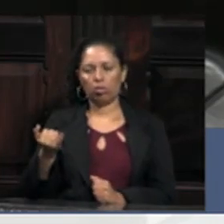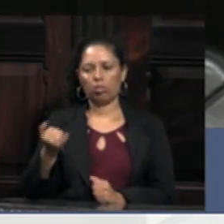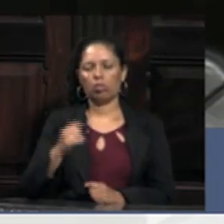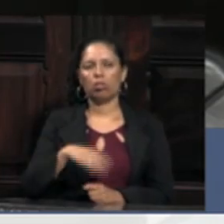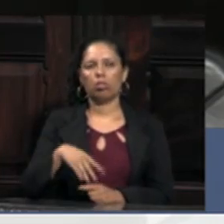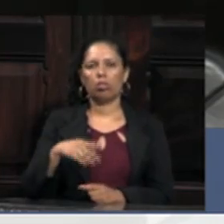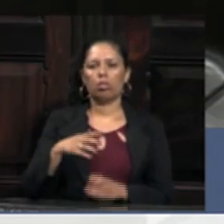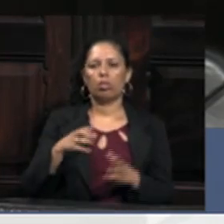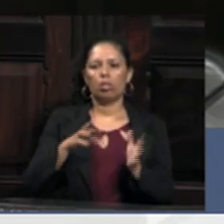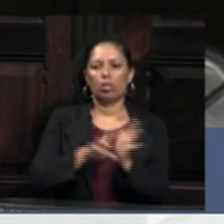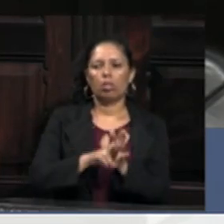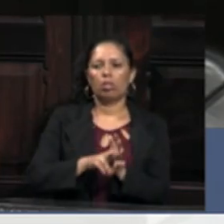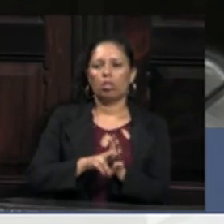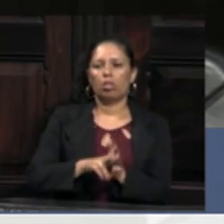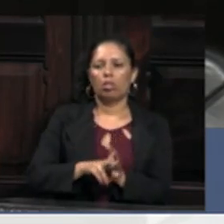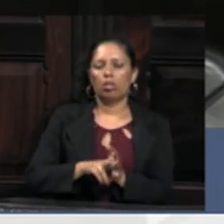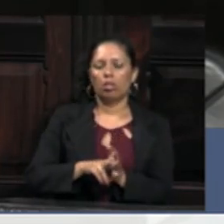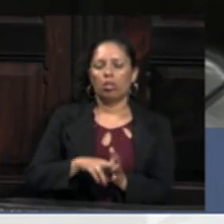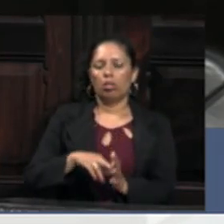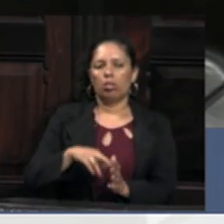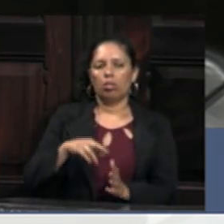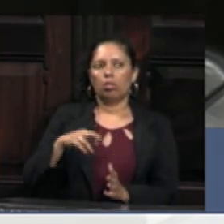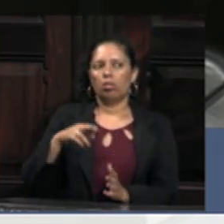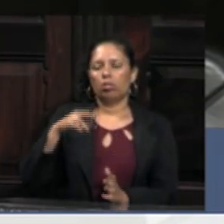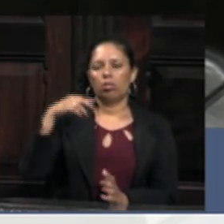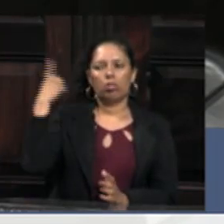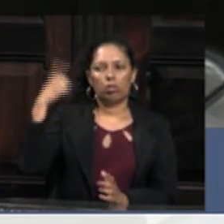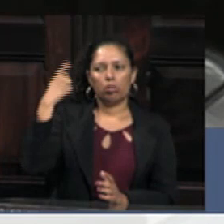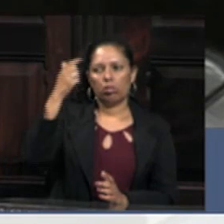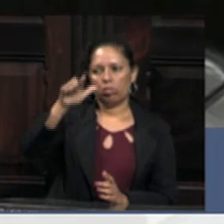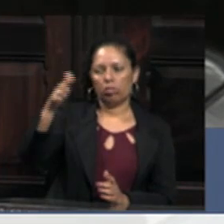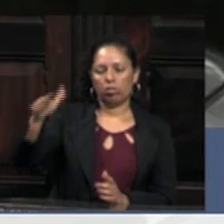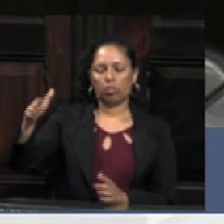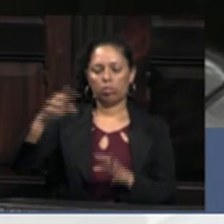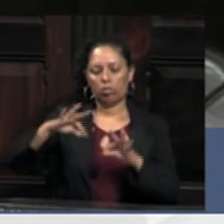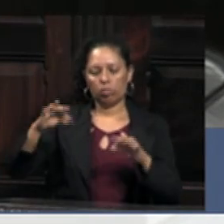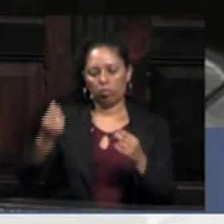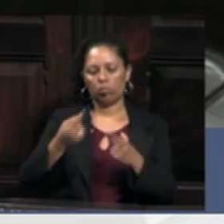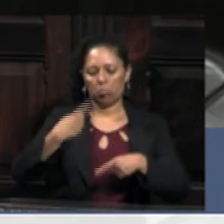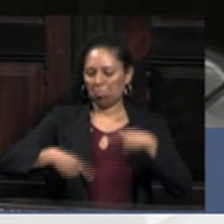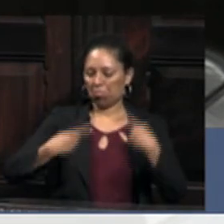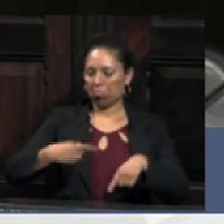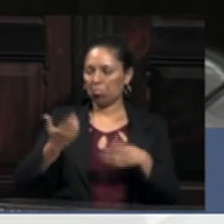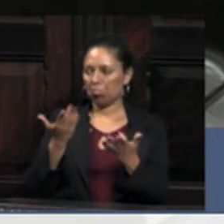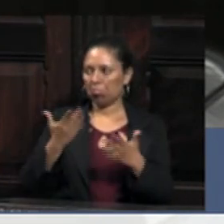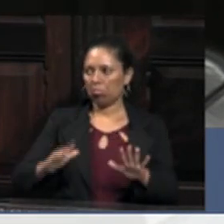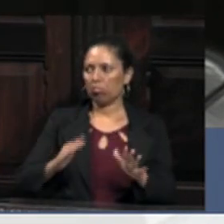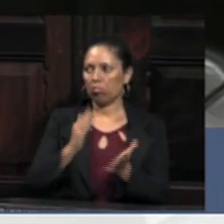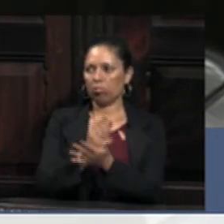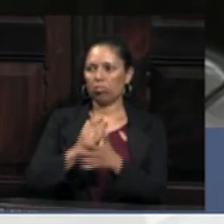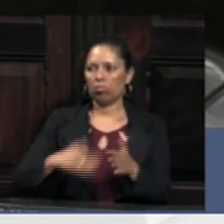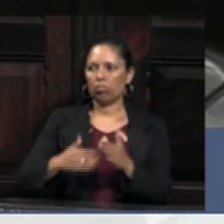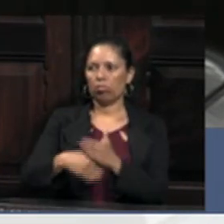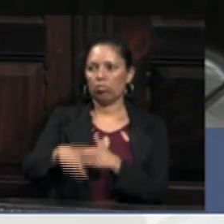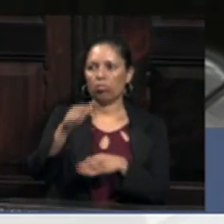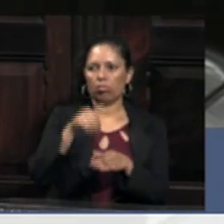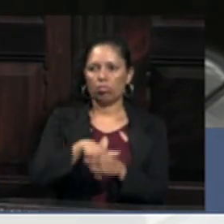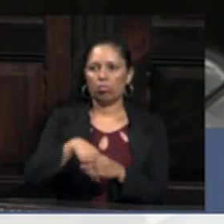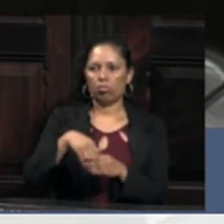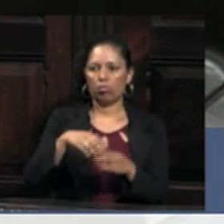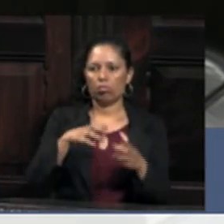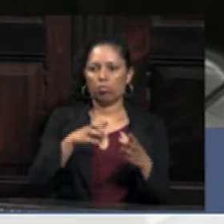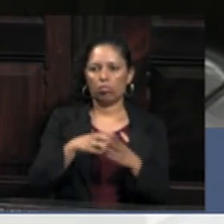CCJ. Relatores, deputado Milton Rangel, Anderson Nogueira e Osório. Em discussão, não havendo que queira discutir, encerra a discussão. Em votação, parecer